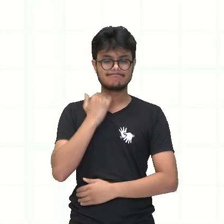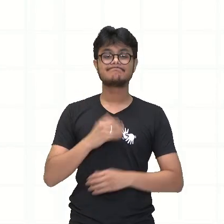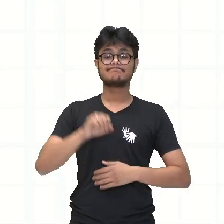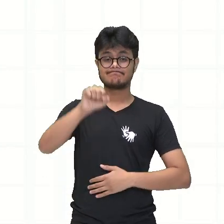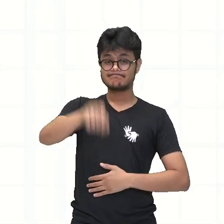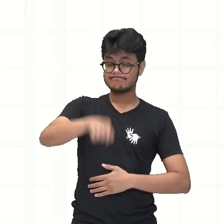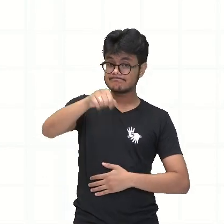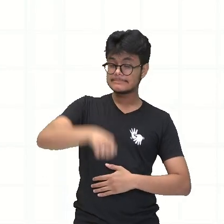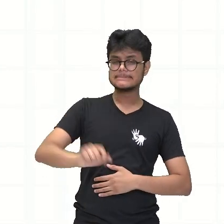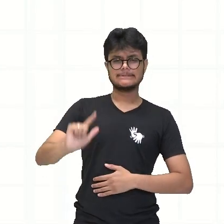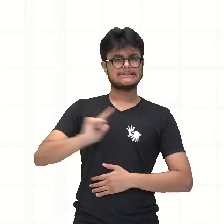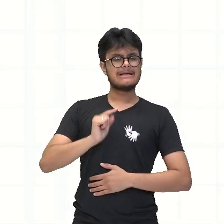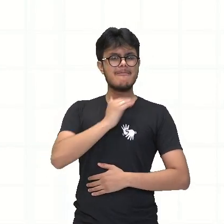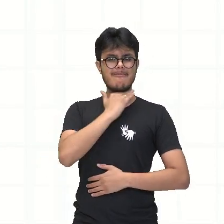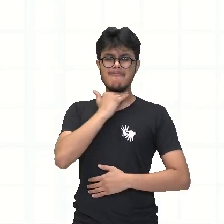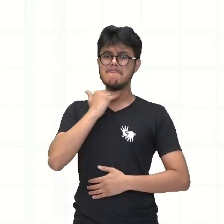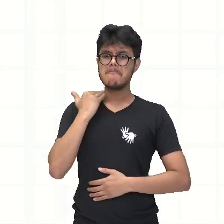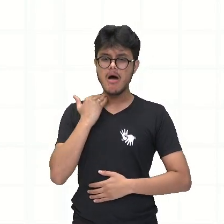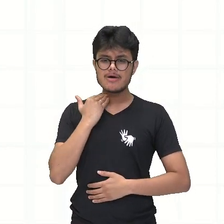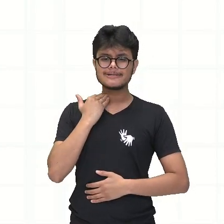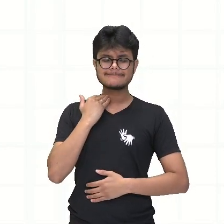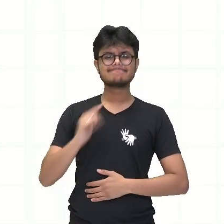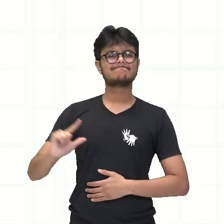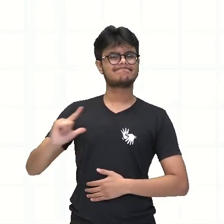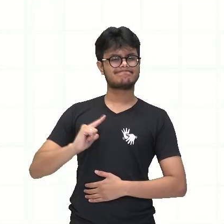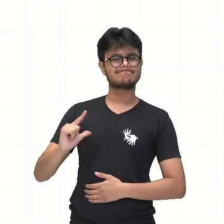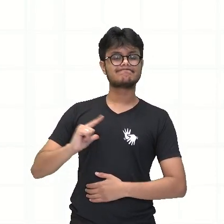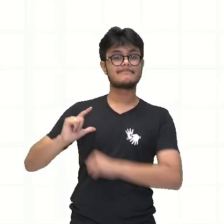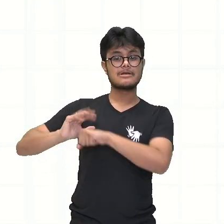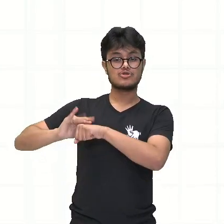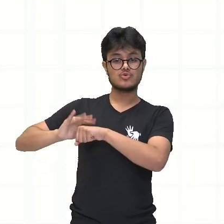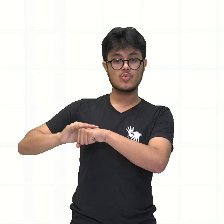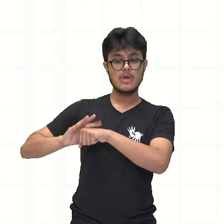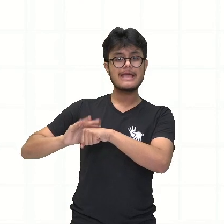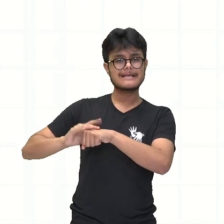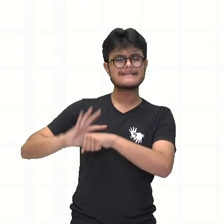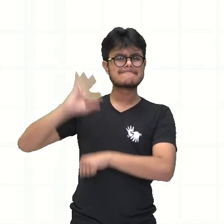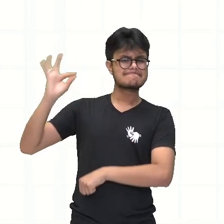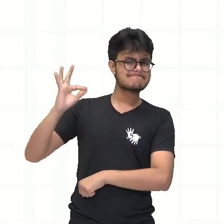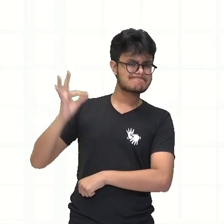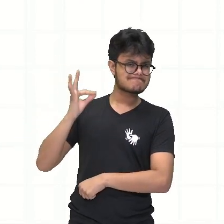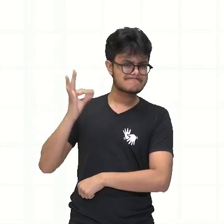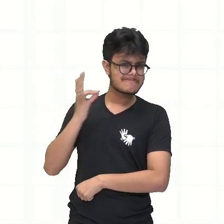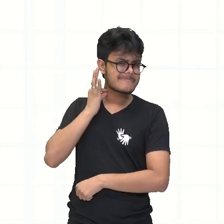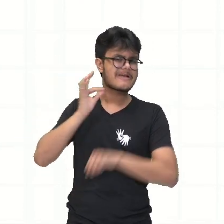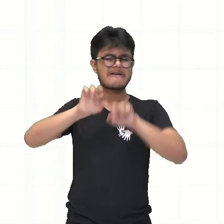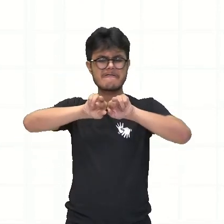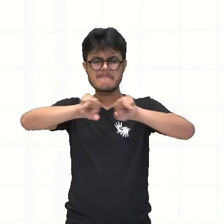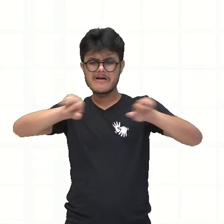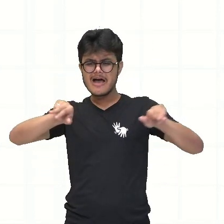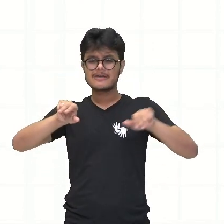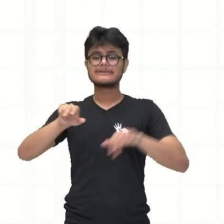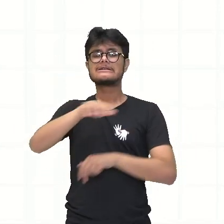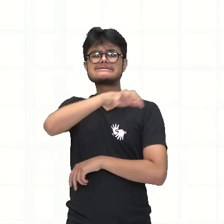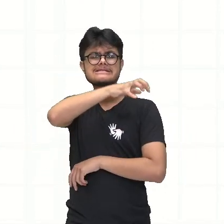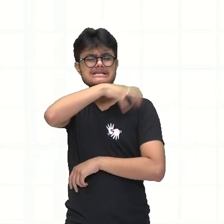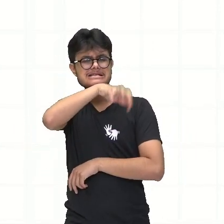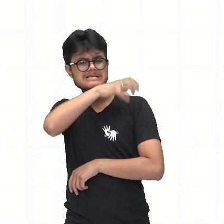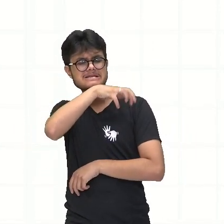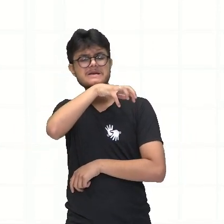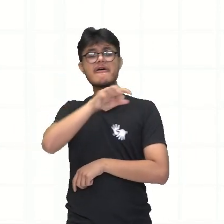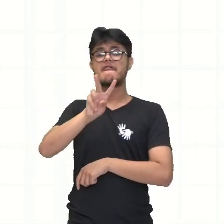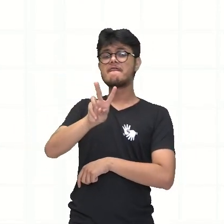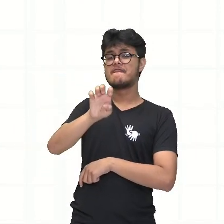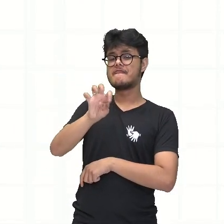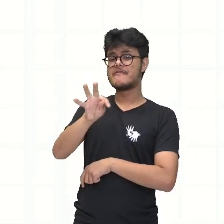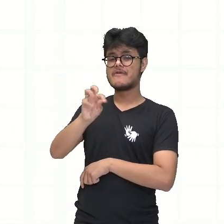de mortes relacionadas a essas doenças que são transmitidas por diversos tipos de vetores que vamos já relembrar com